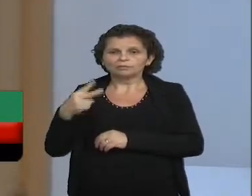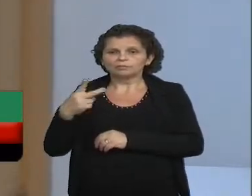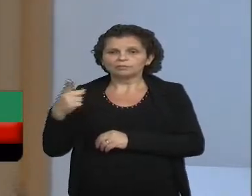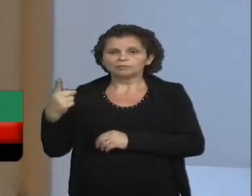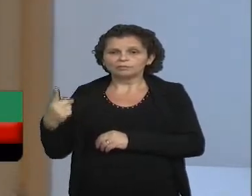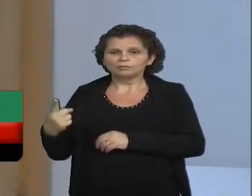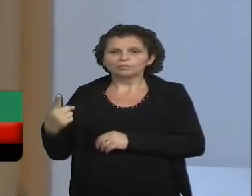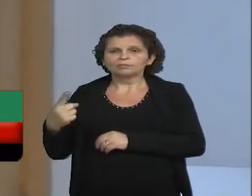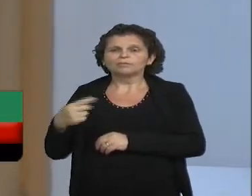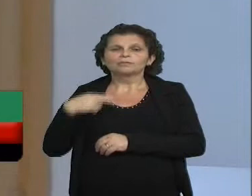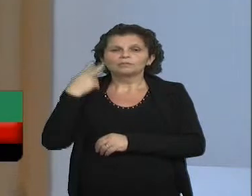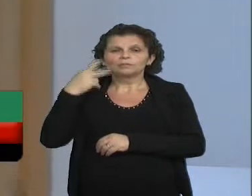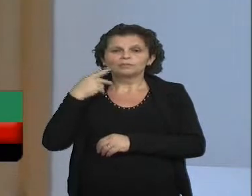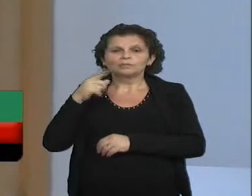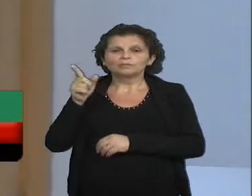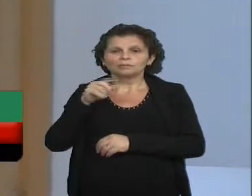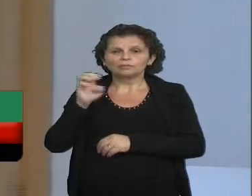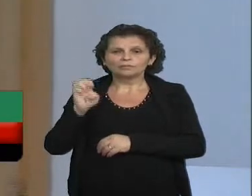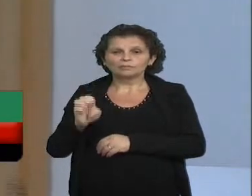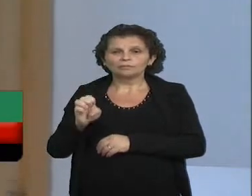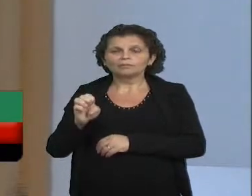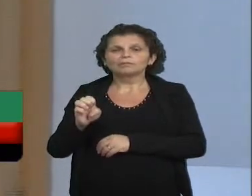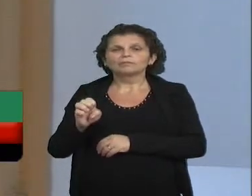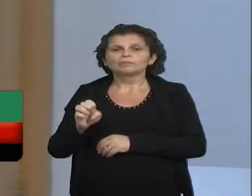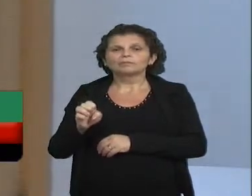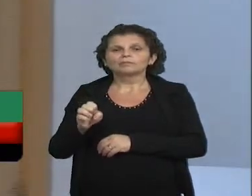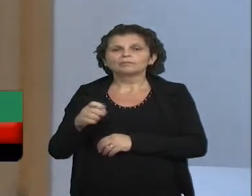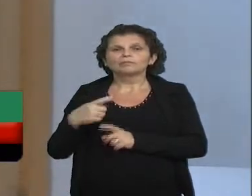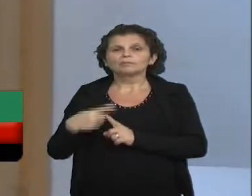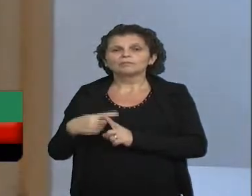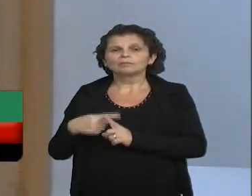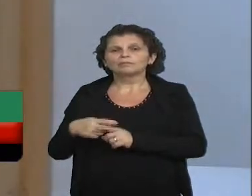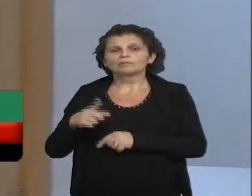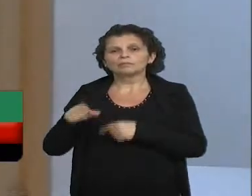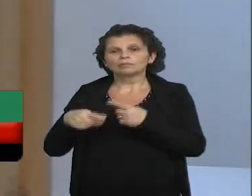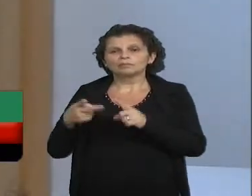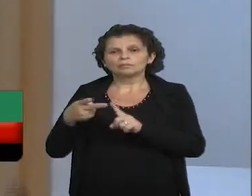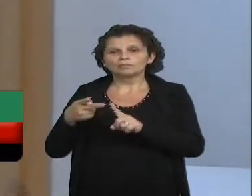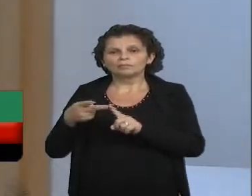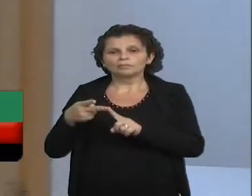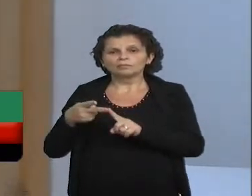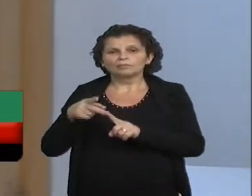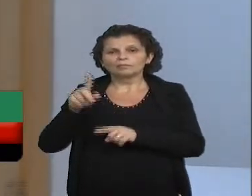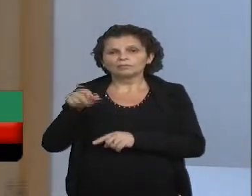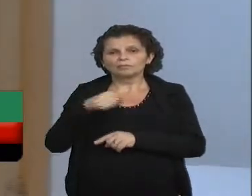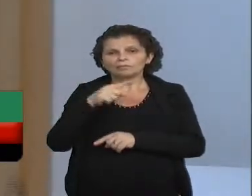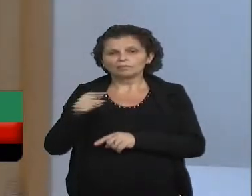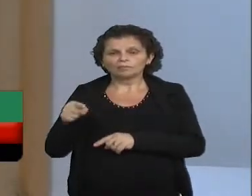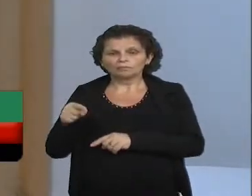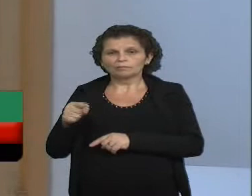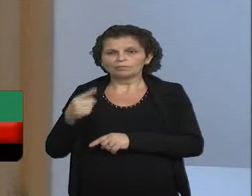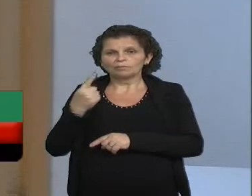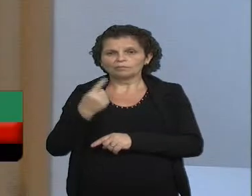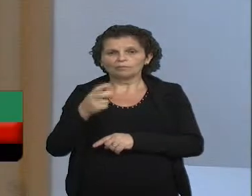118/2021, de autoria do nobre vereador Zé Carlos Santa Maria. Logo em seguida, teremos também o veto ao projeto